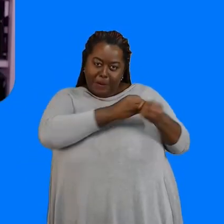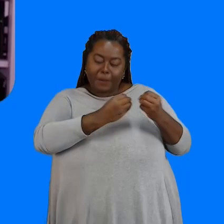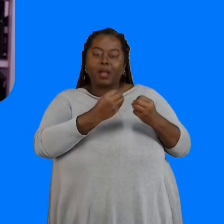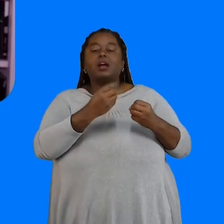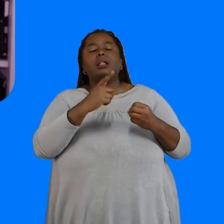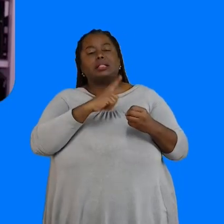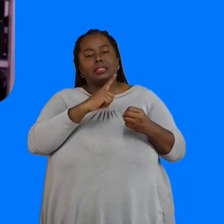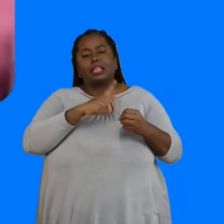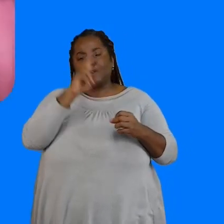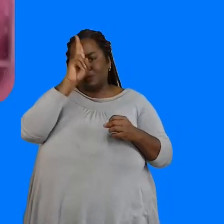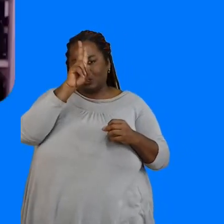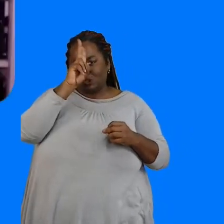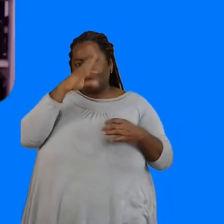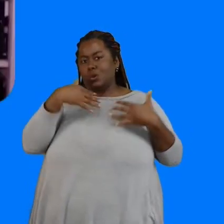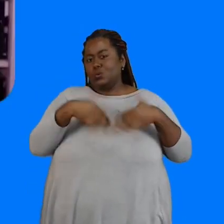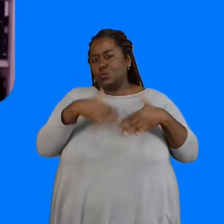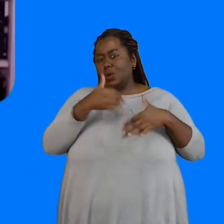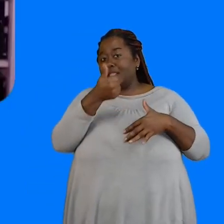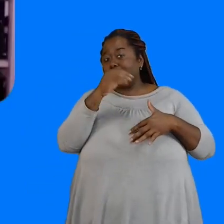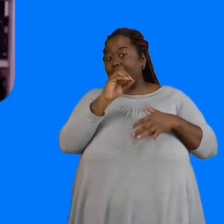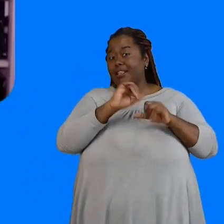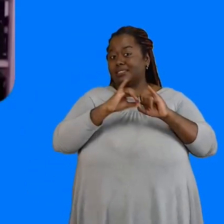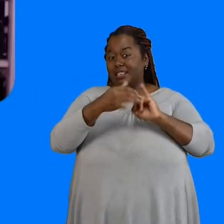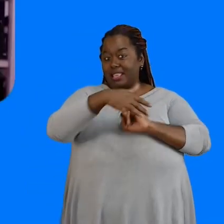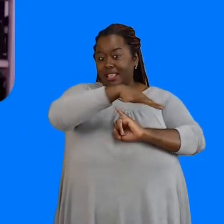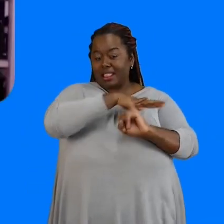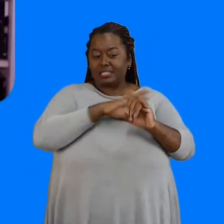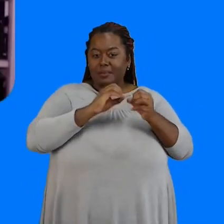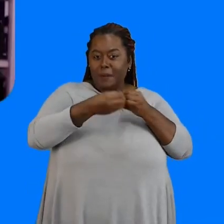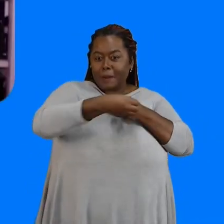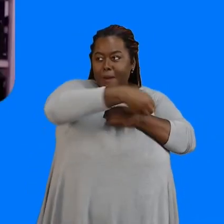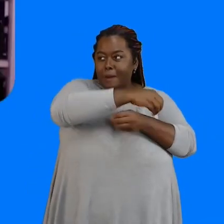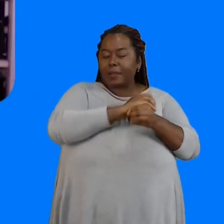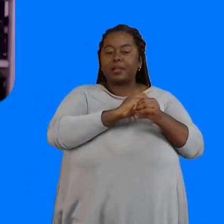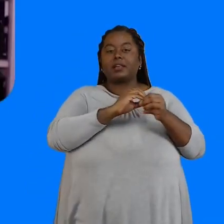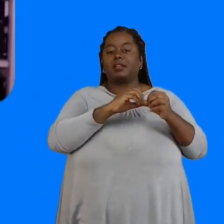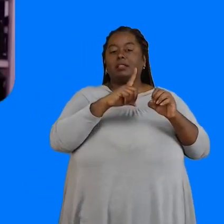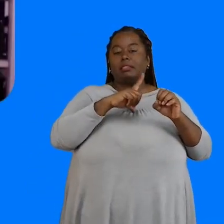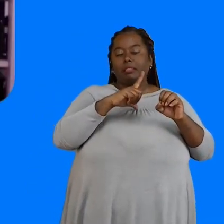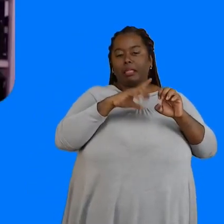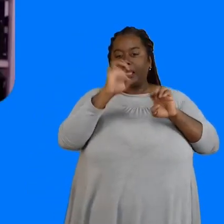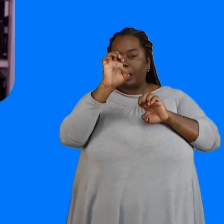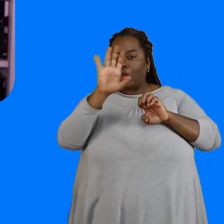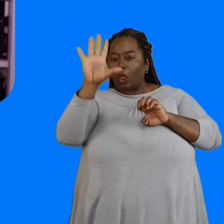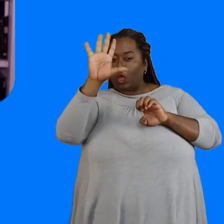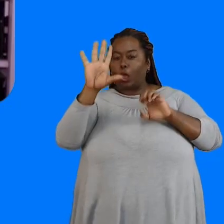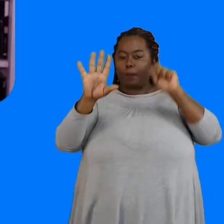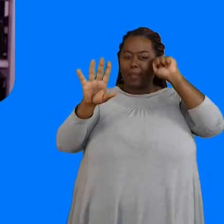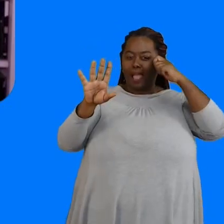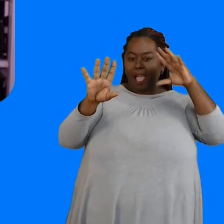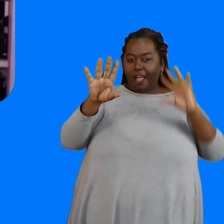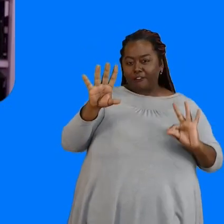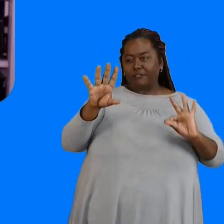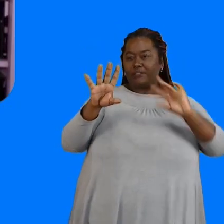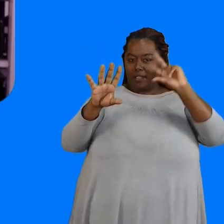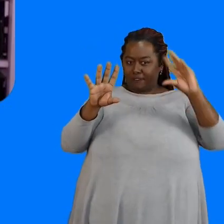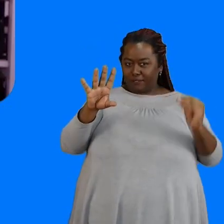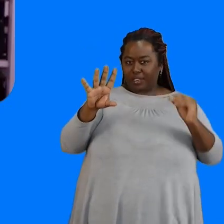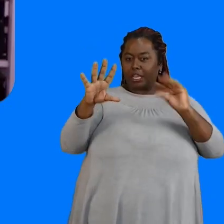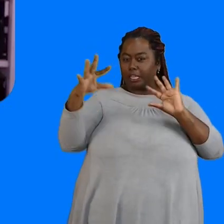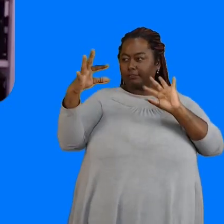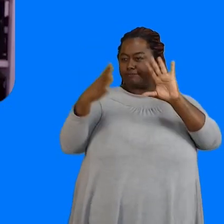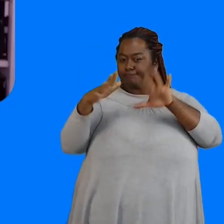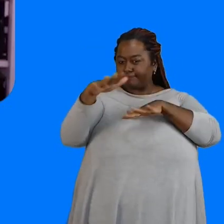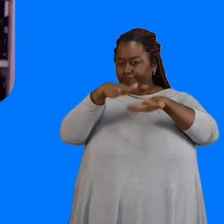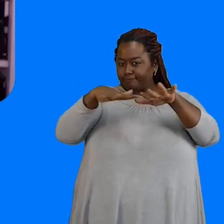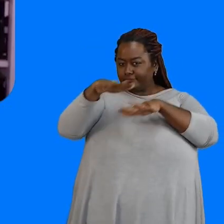10 ilhas que estão misturadas, no fundo, fazendo a ponte entre a Europa e a África. E também não fica muito longe aí do Brasil,